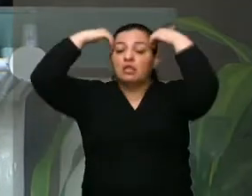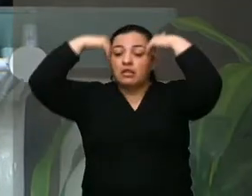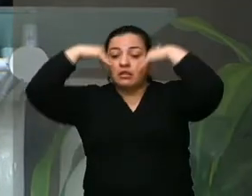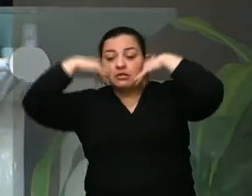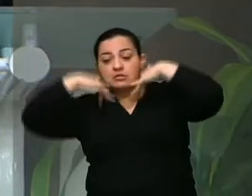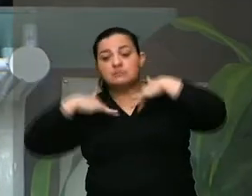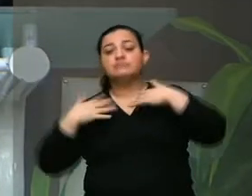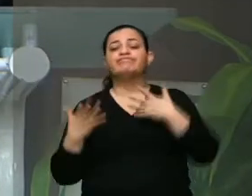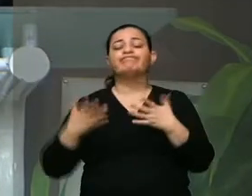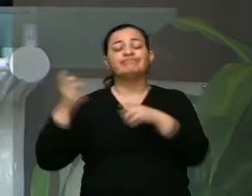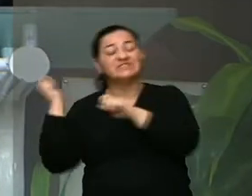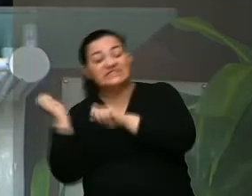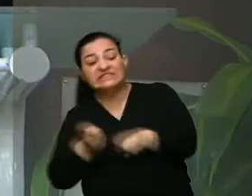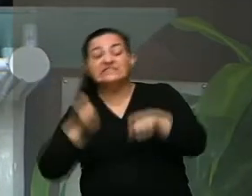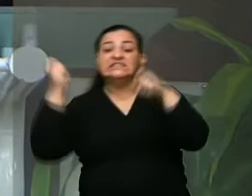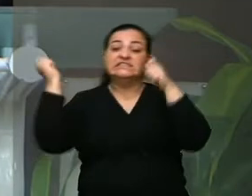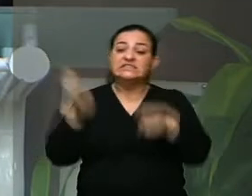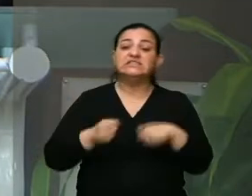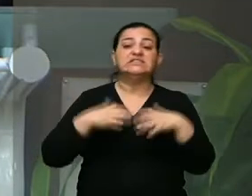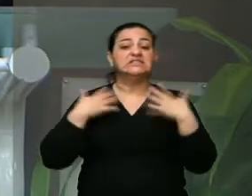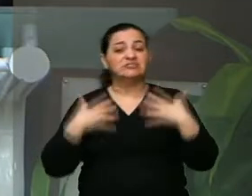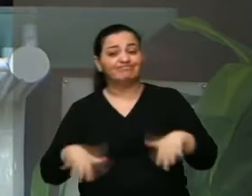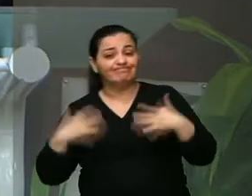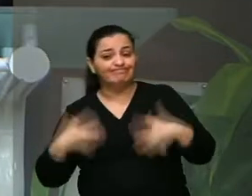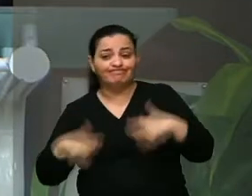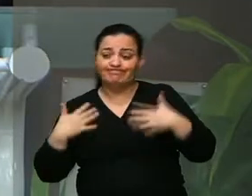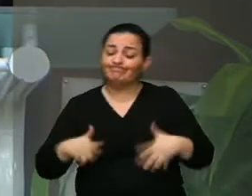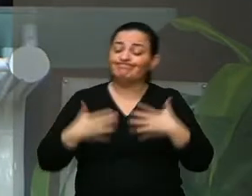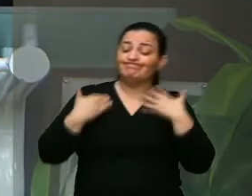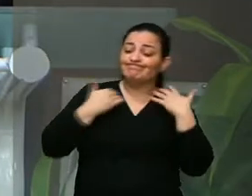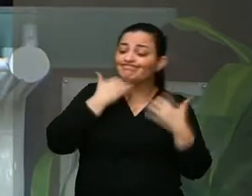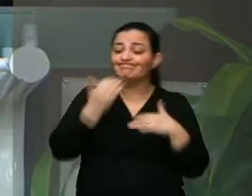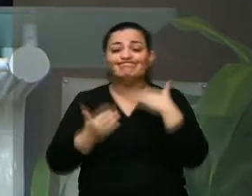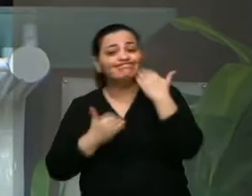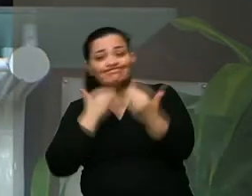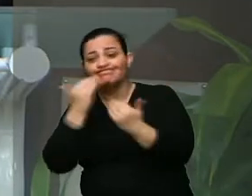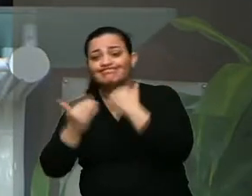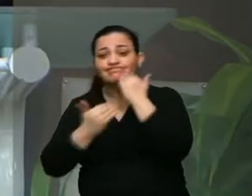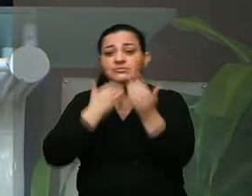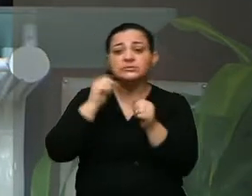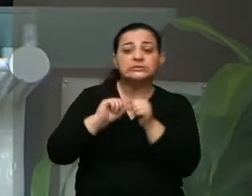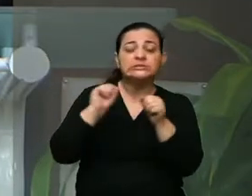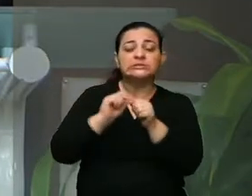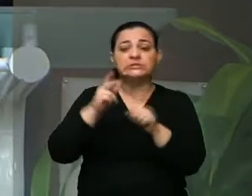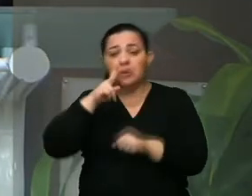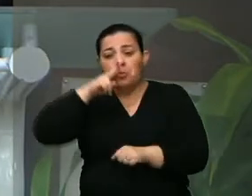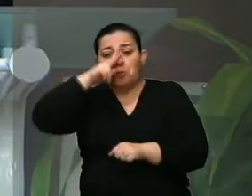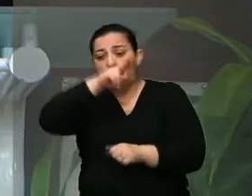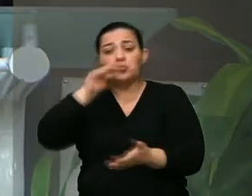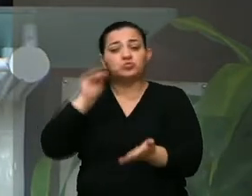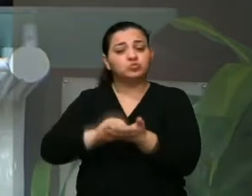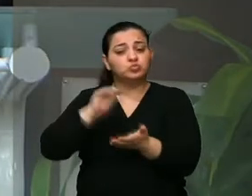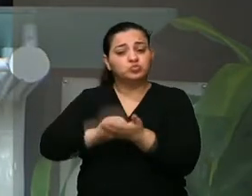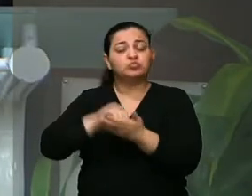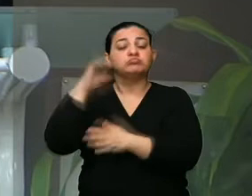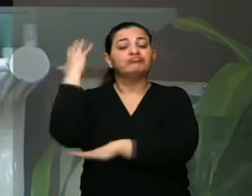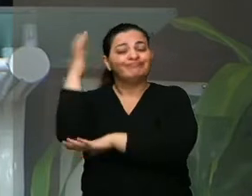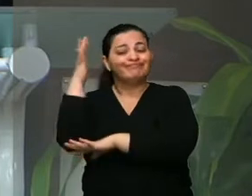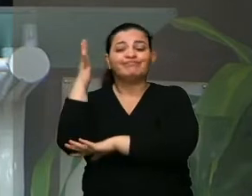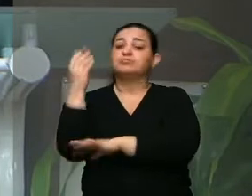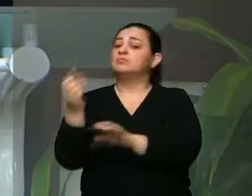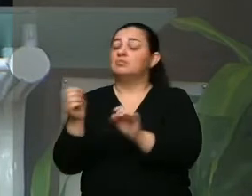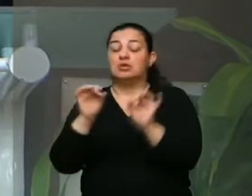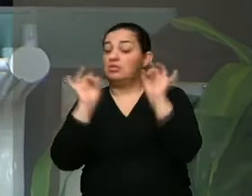pega coisa tava revezado ali não ia pra frente à força faltou mas não